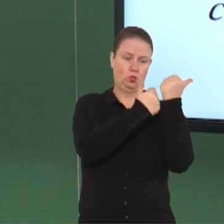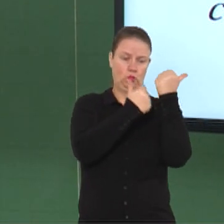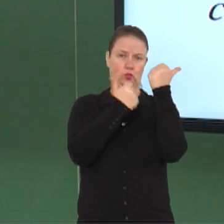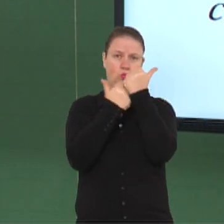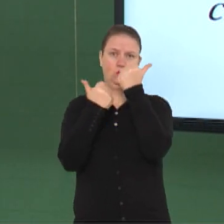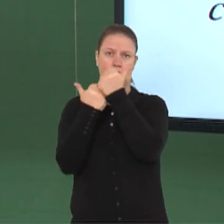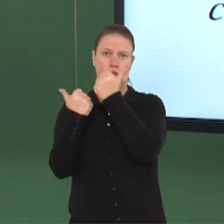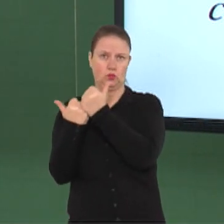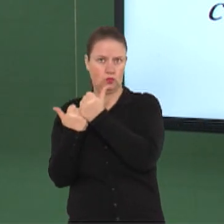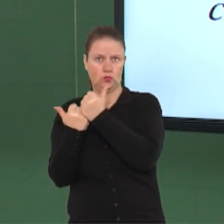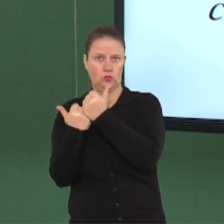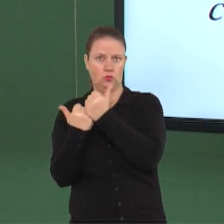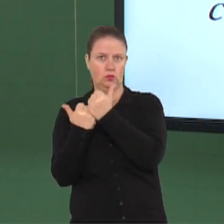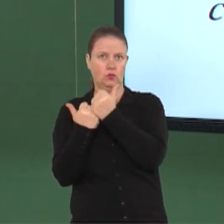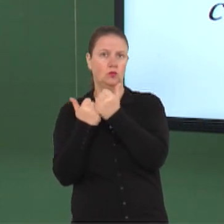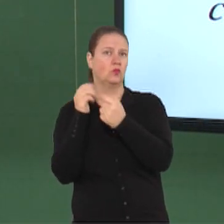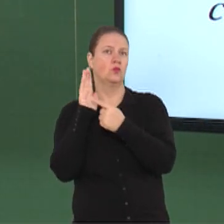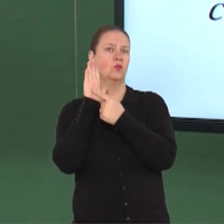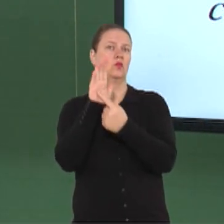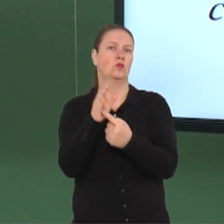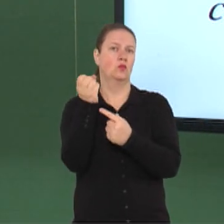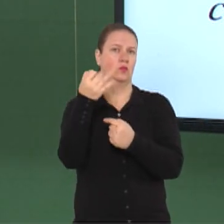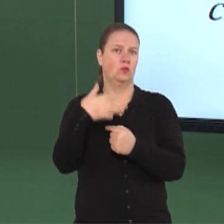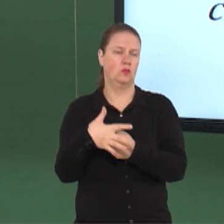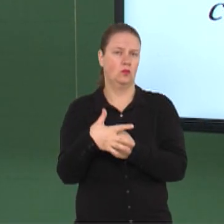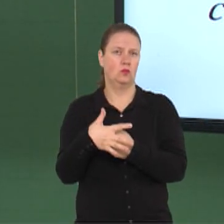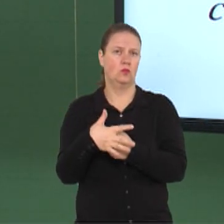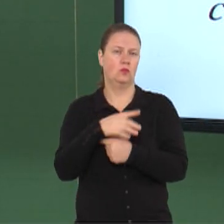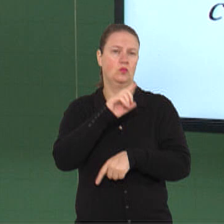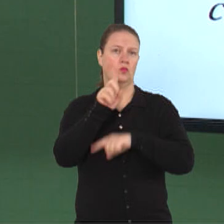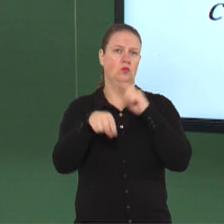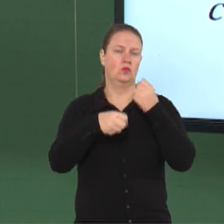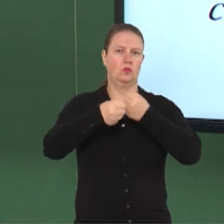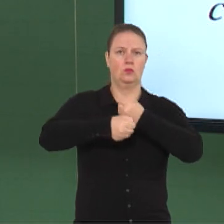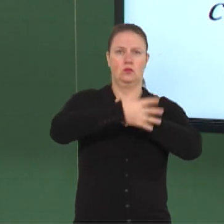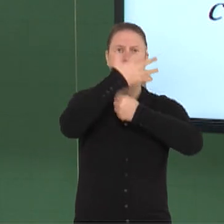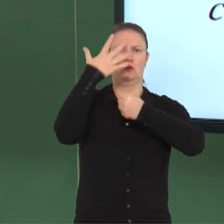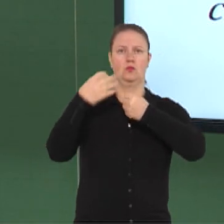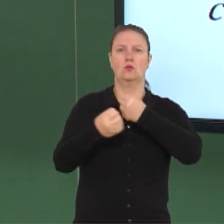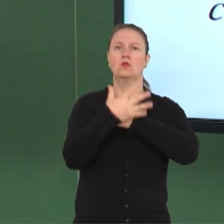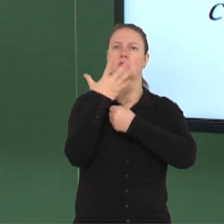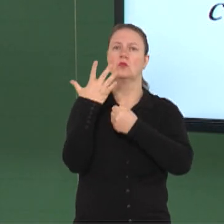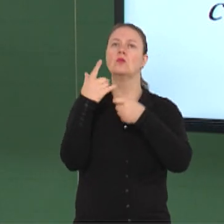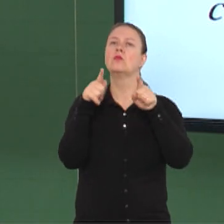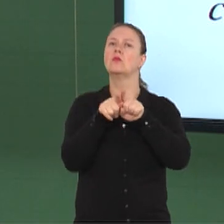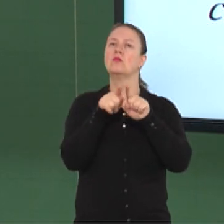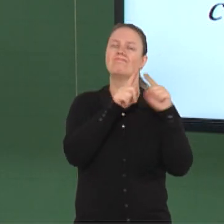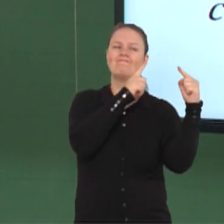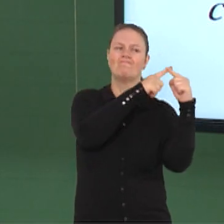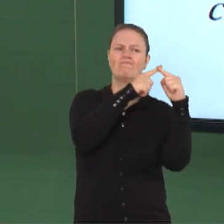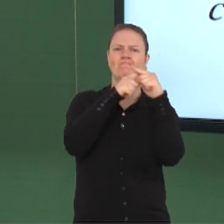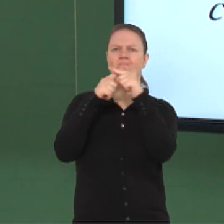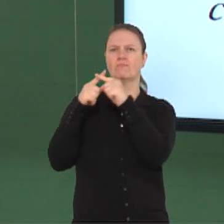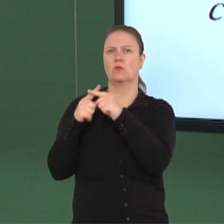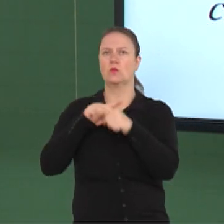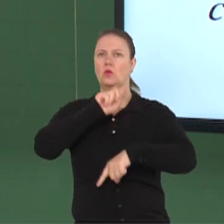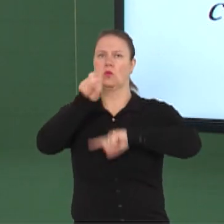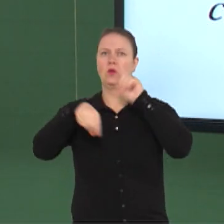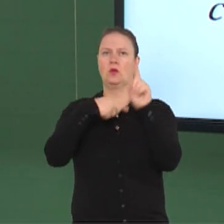a incógnita com o valor indicado, resolver a potência, depois resolver as multiplicações,